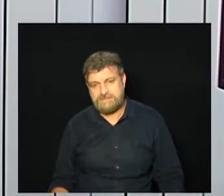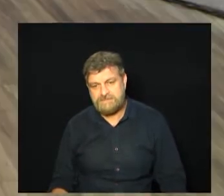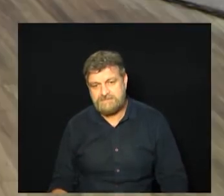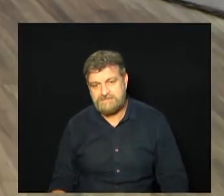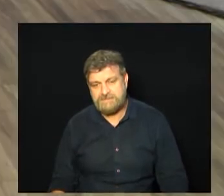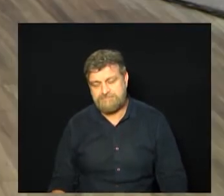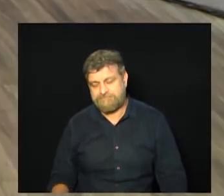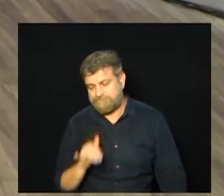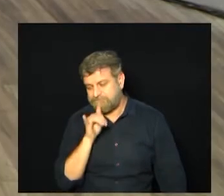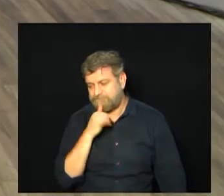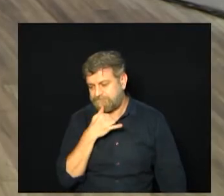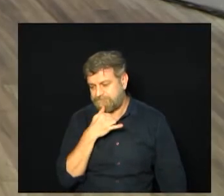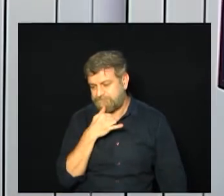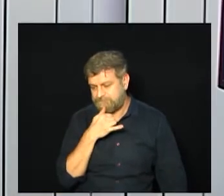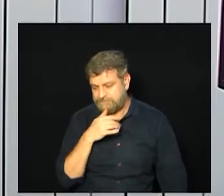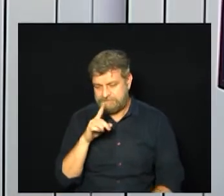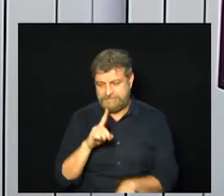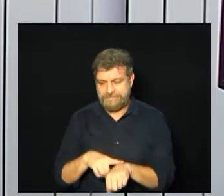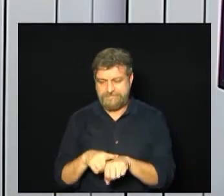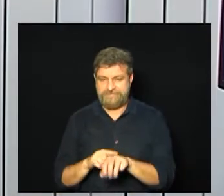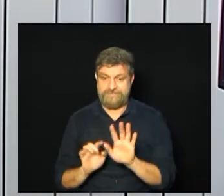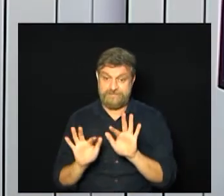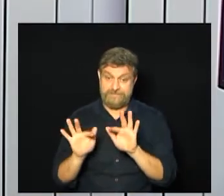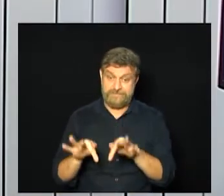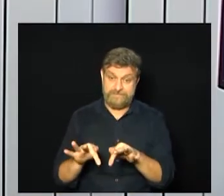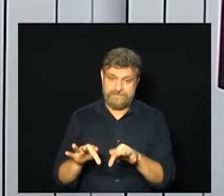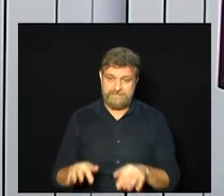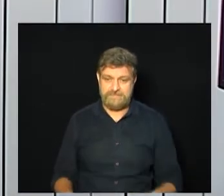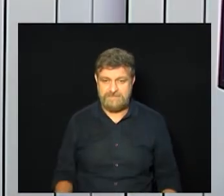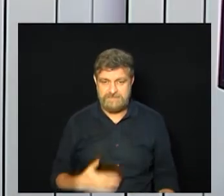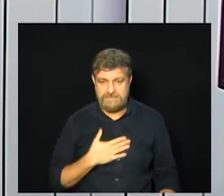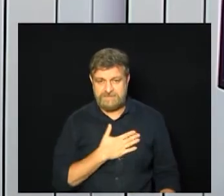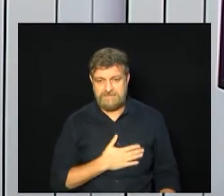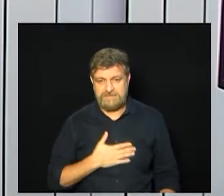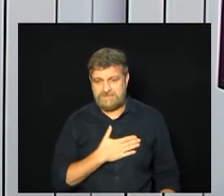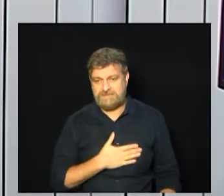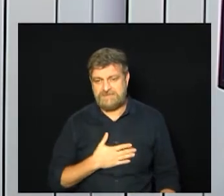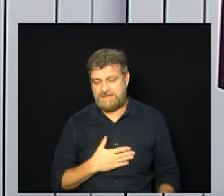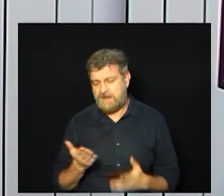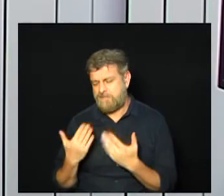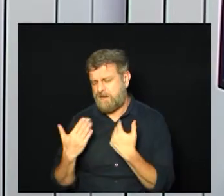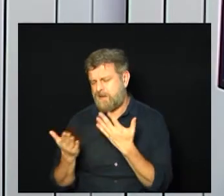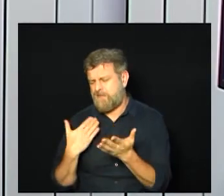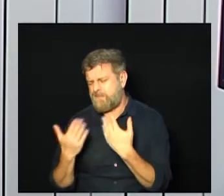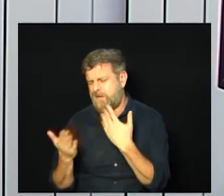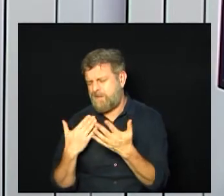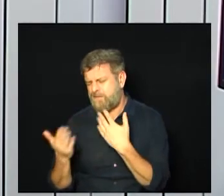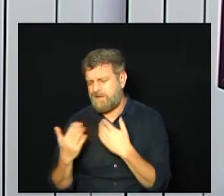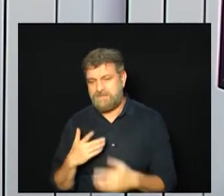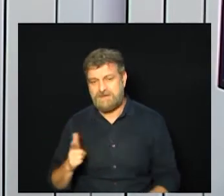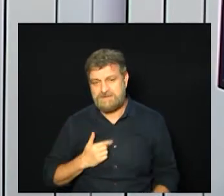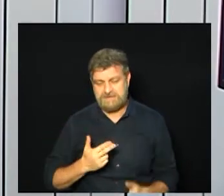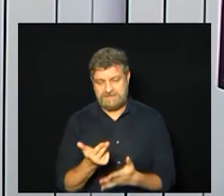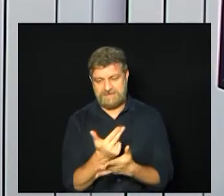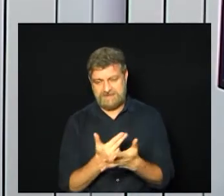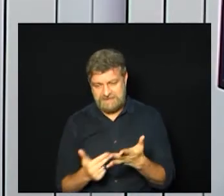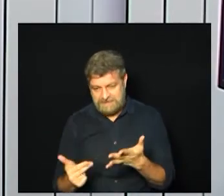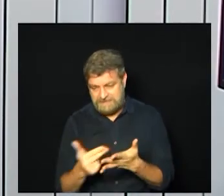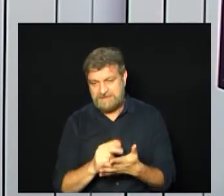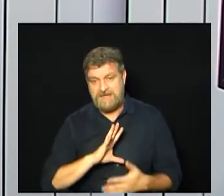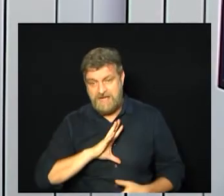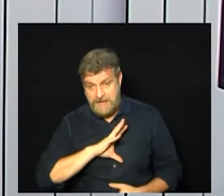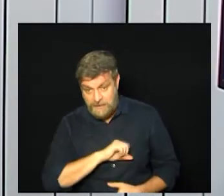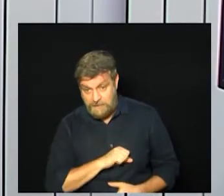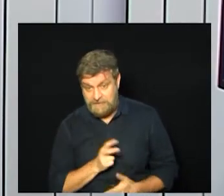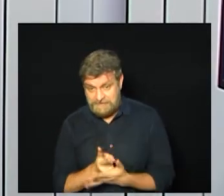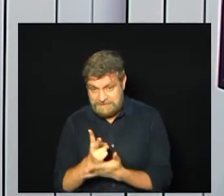coisas. Infelizmente, nós chegamos ao término. Gostaria de conversar muito mais com você sobre as ilustrações, que eu gosto bastante. Sempre